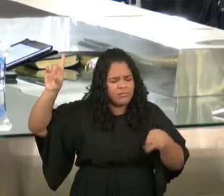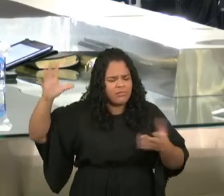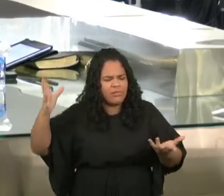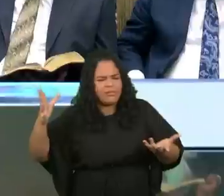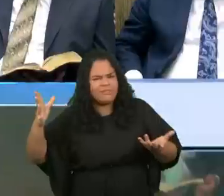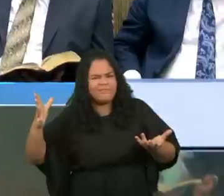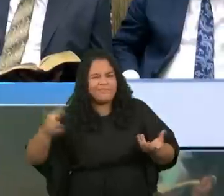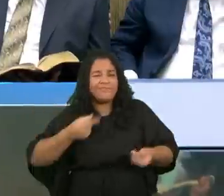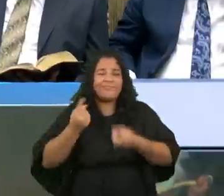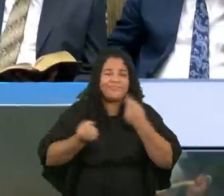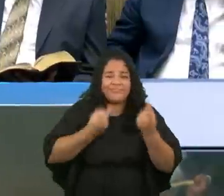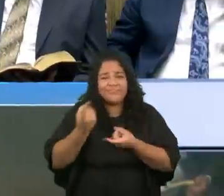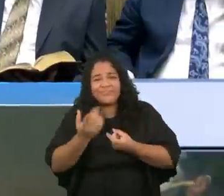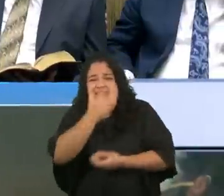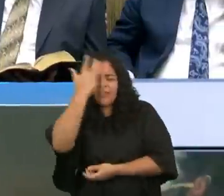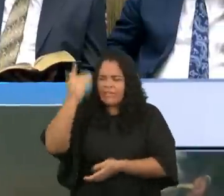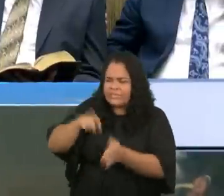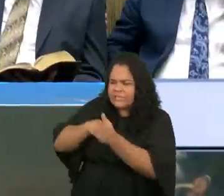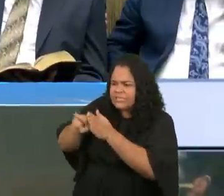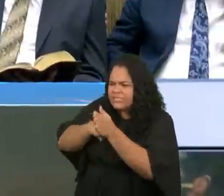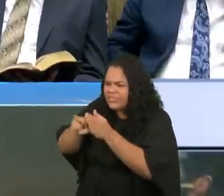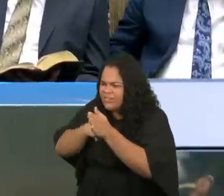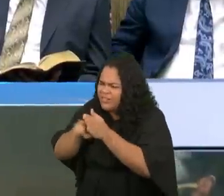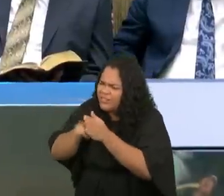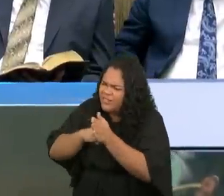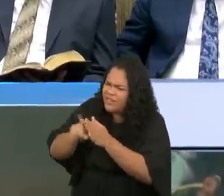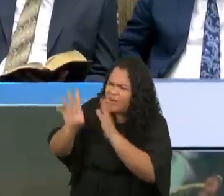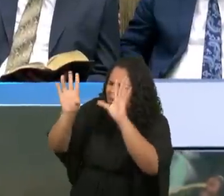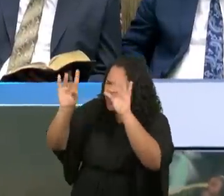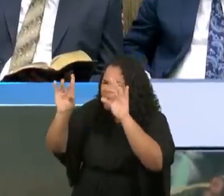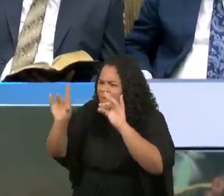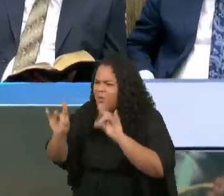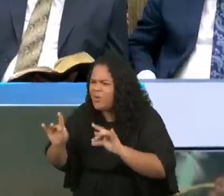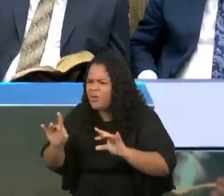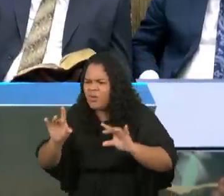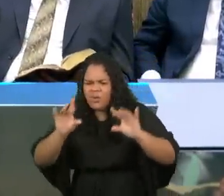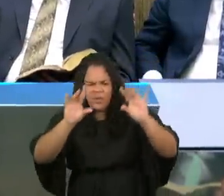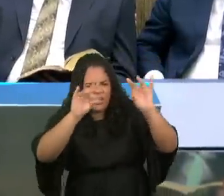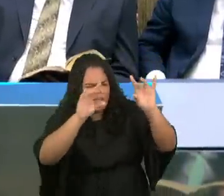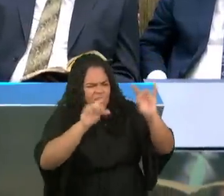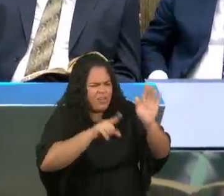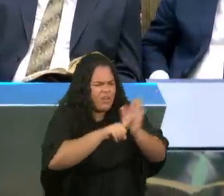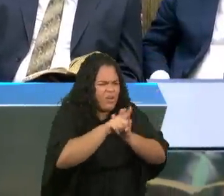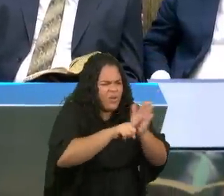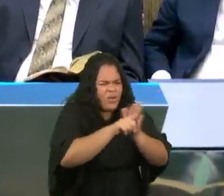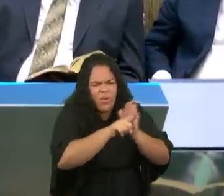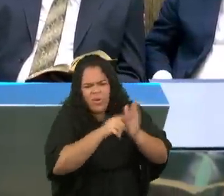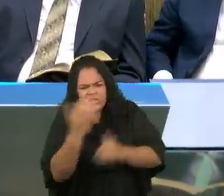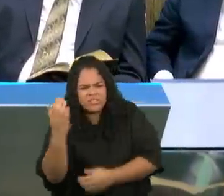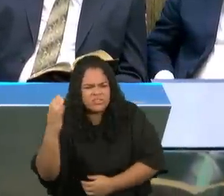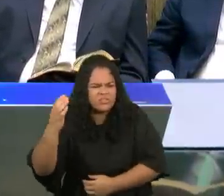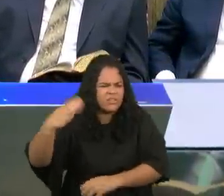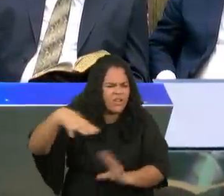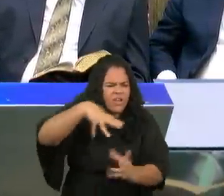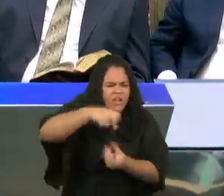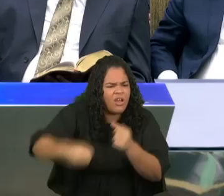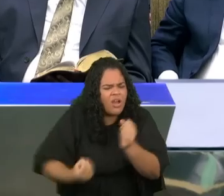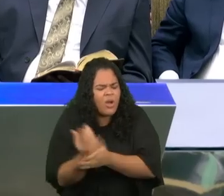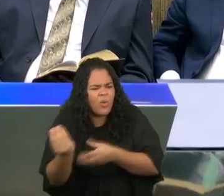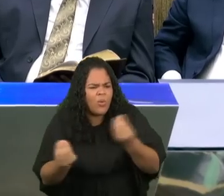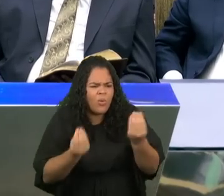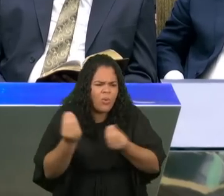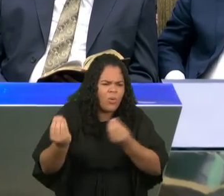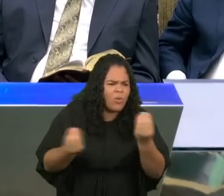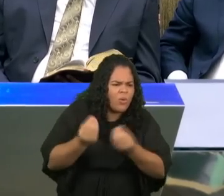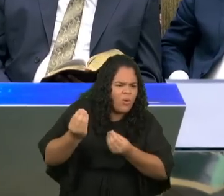verdade? E foi o Big Bang? E aí manda o James Webb. James Webb diz agora, não foi o Big Bang. Aí ele fica, e qual é a